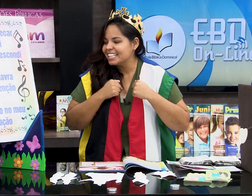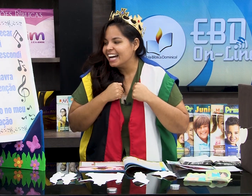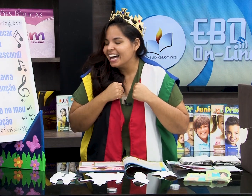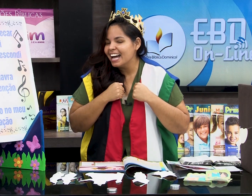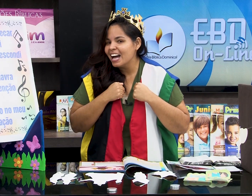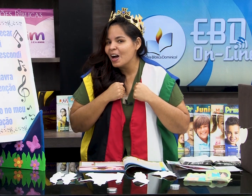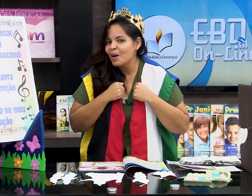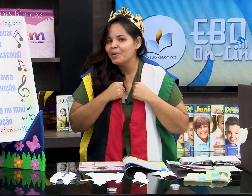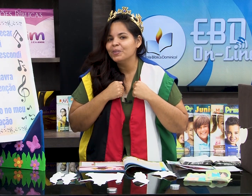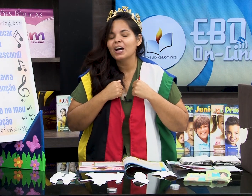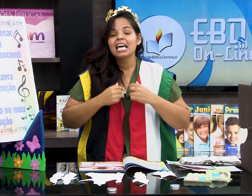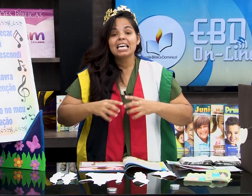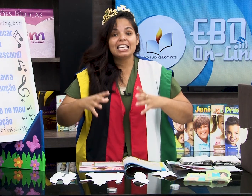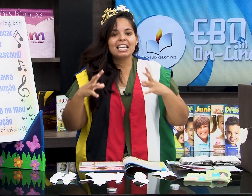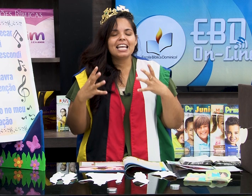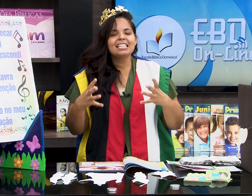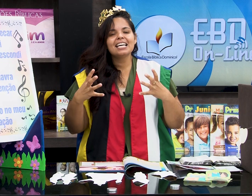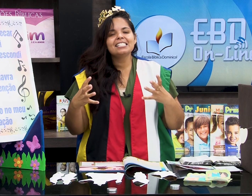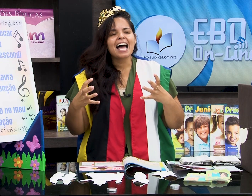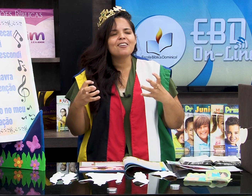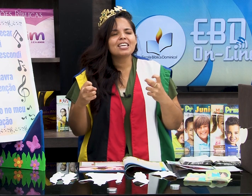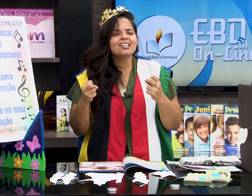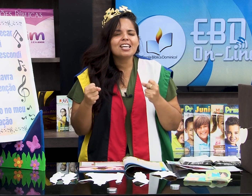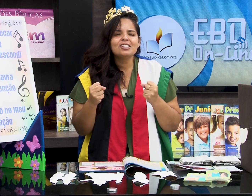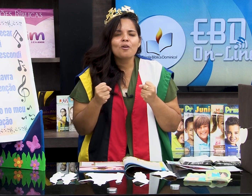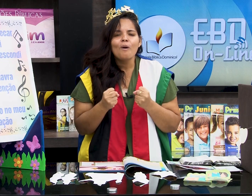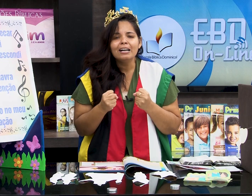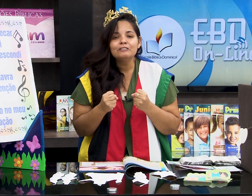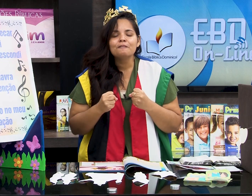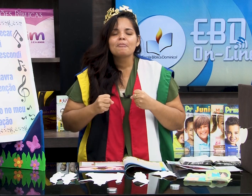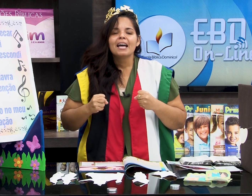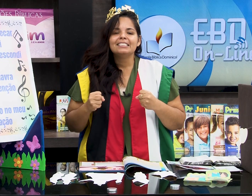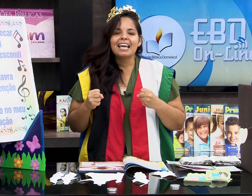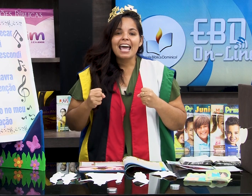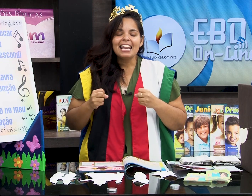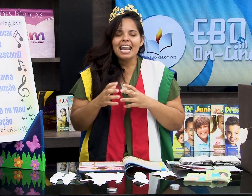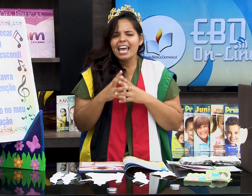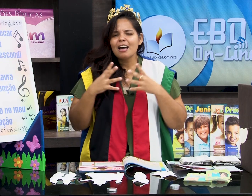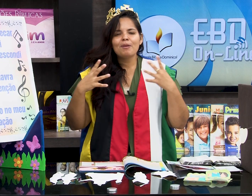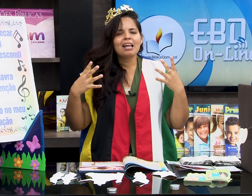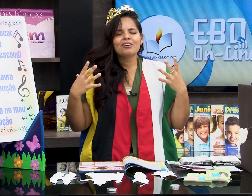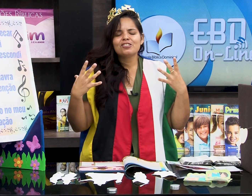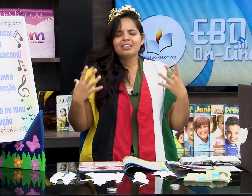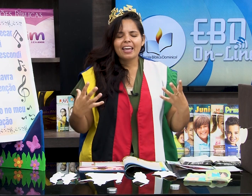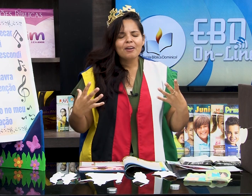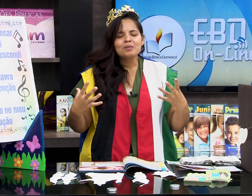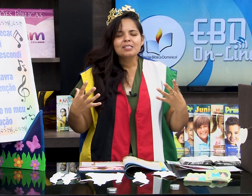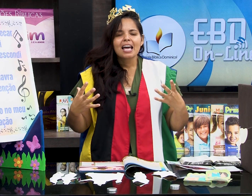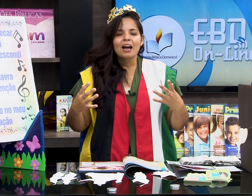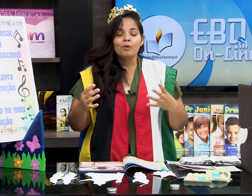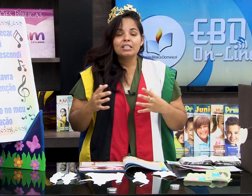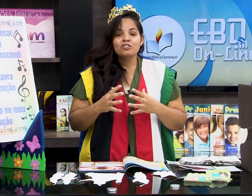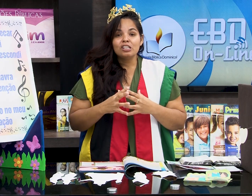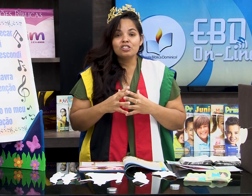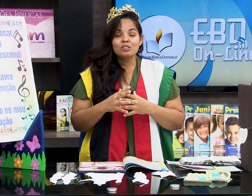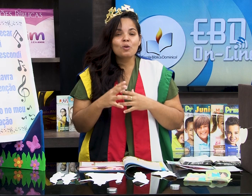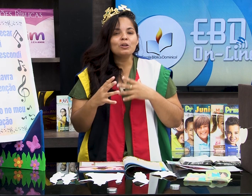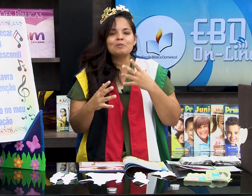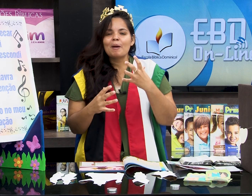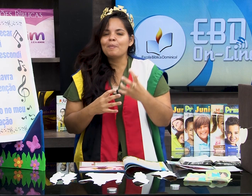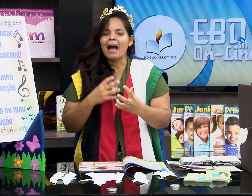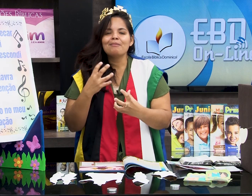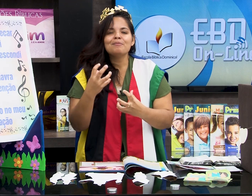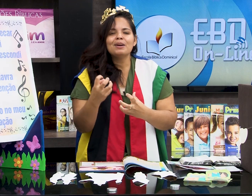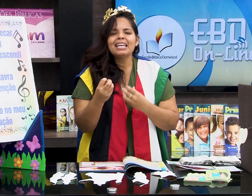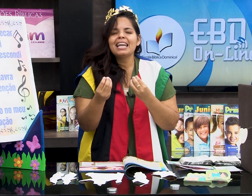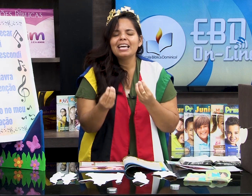coração. E é necessário que a gente, quando, né, leia a palavra de Deus, quando a gente